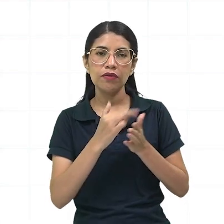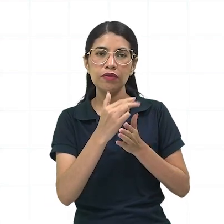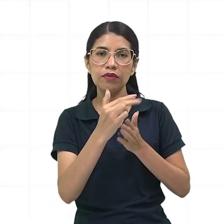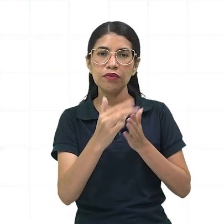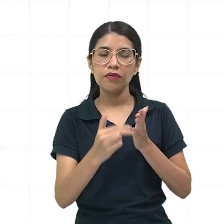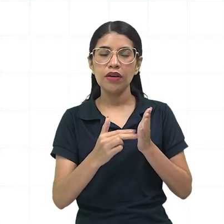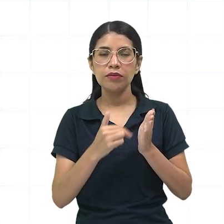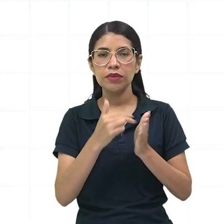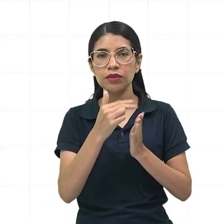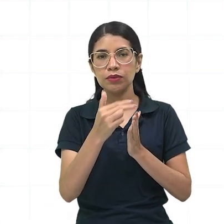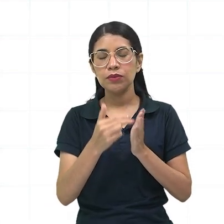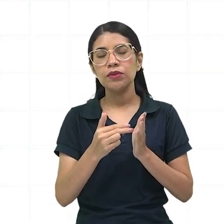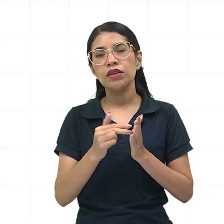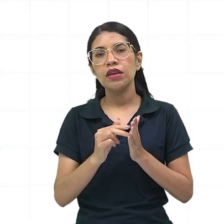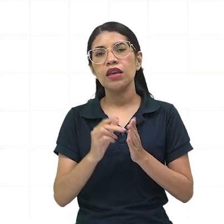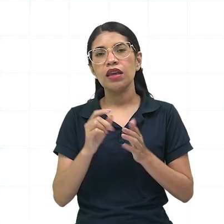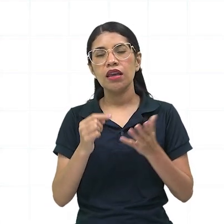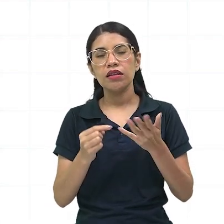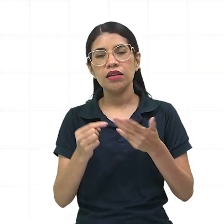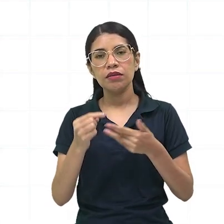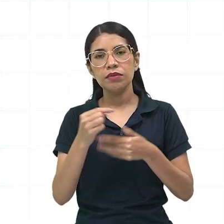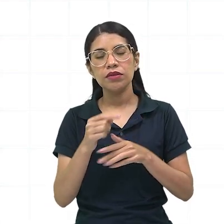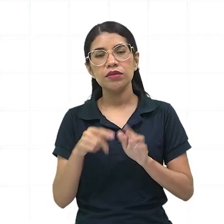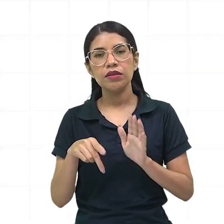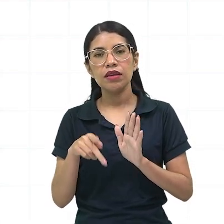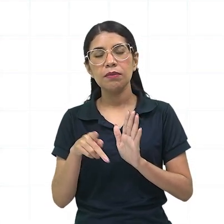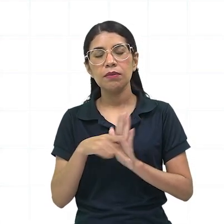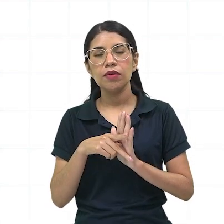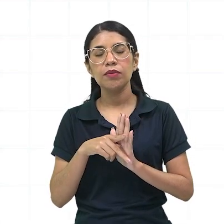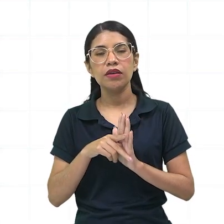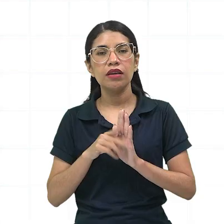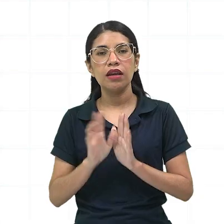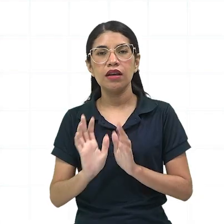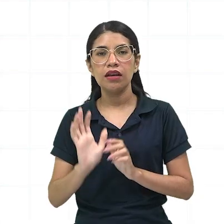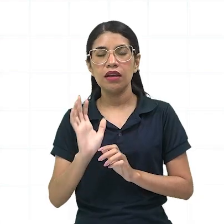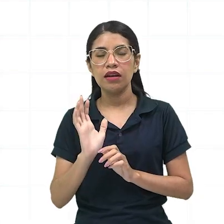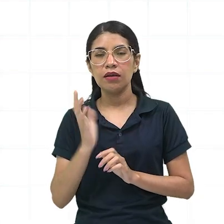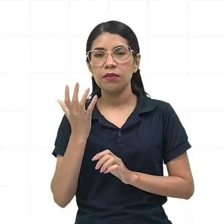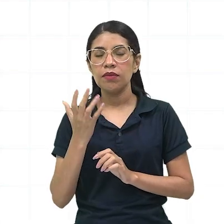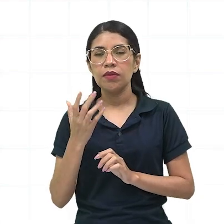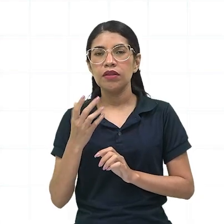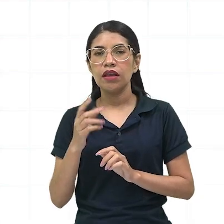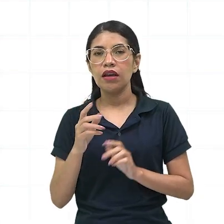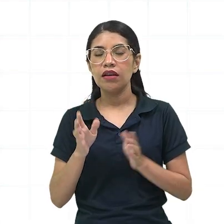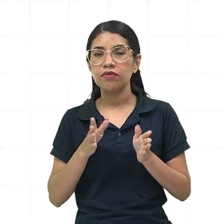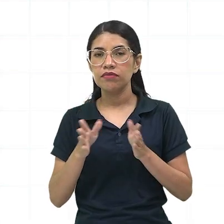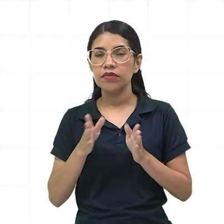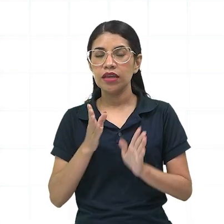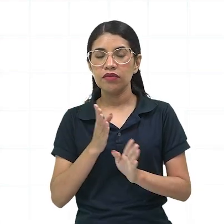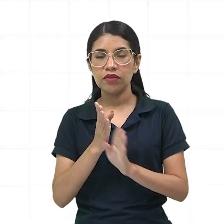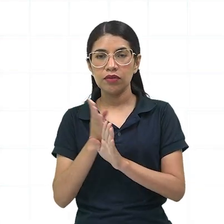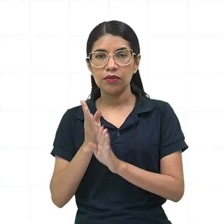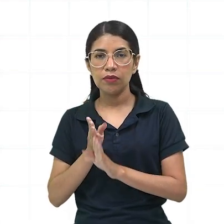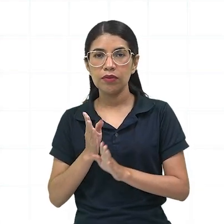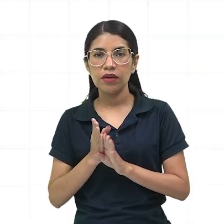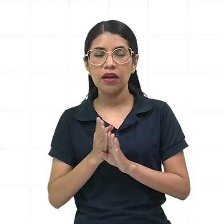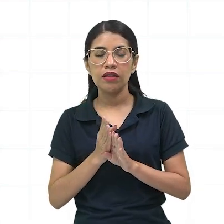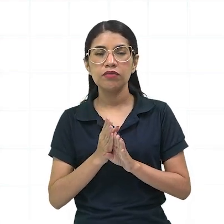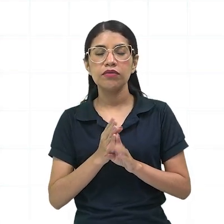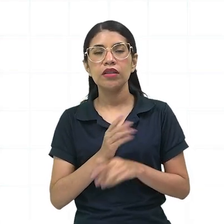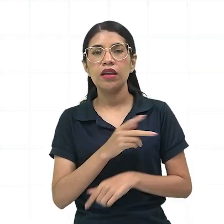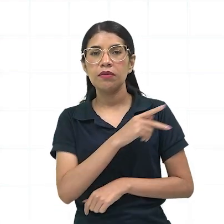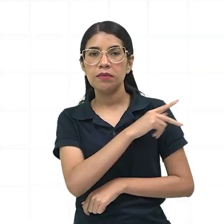pinturas, inscrições, elementos que foram realizados pelo homem pré-histórico, foram encontrados, né? E a